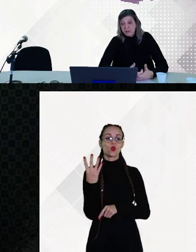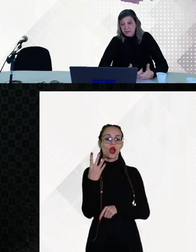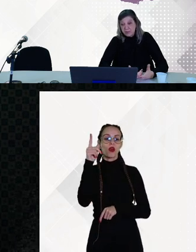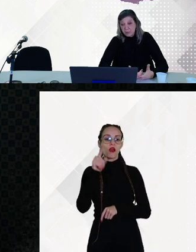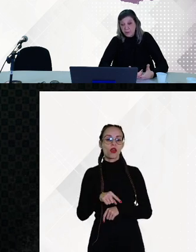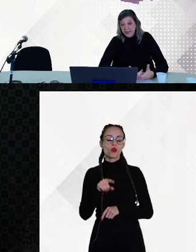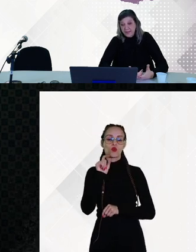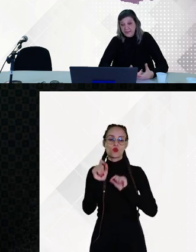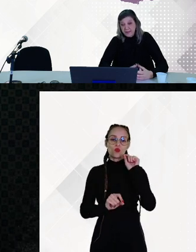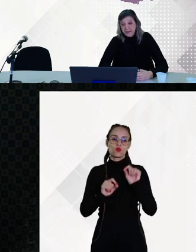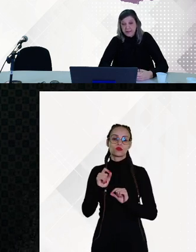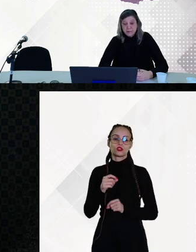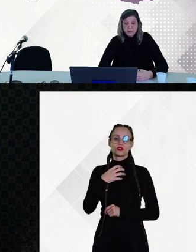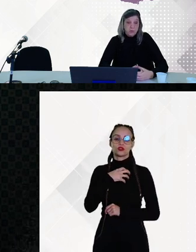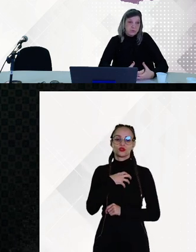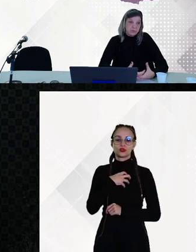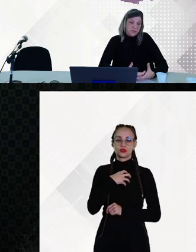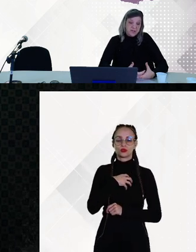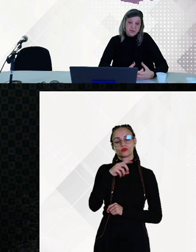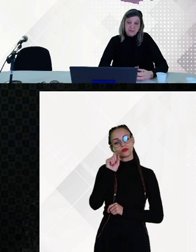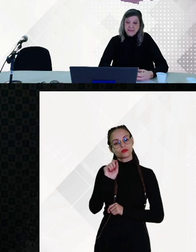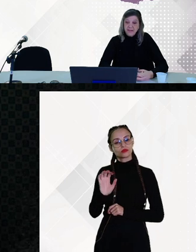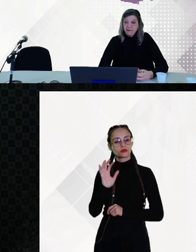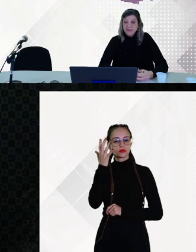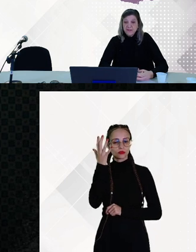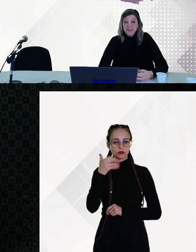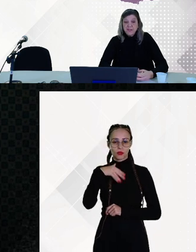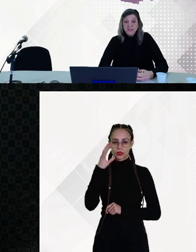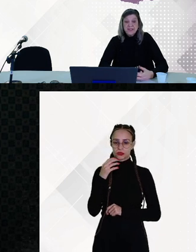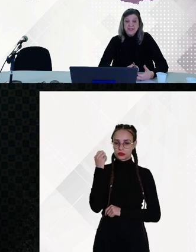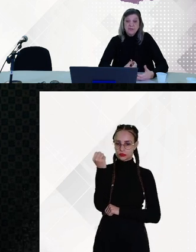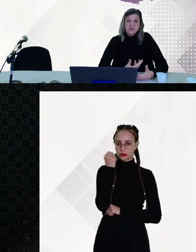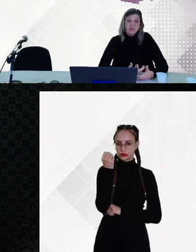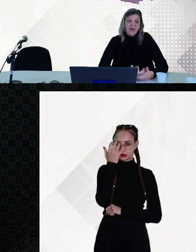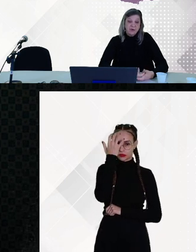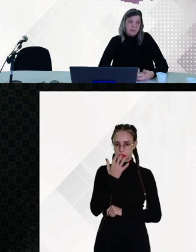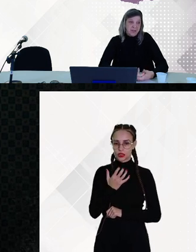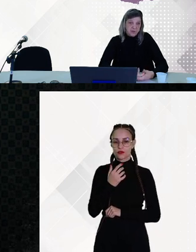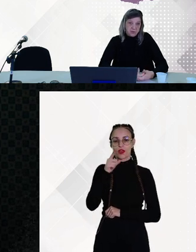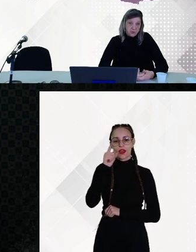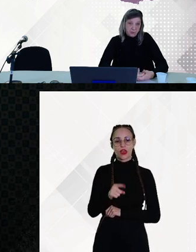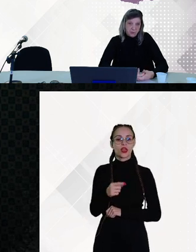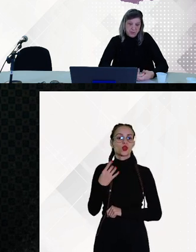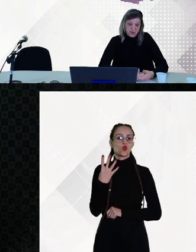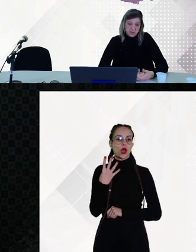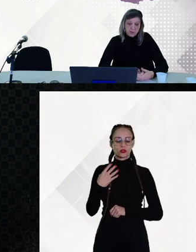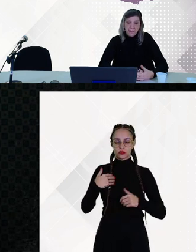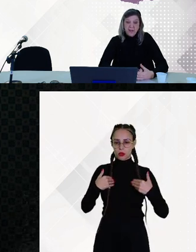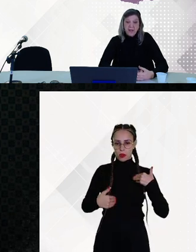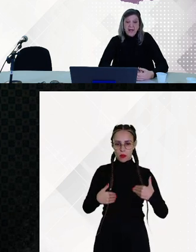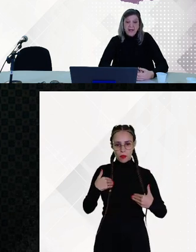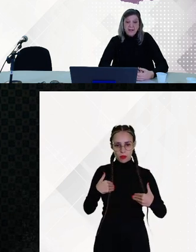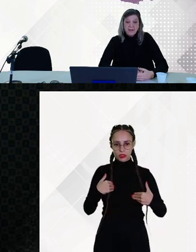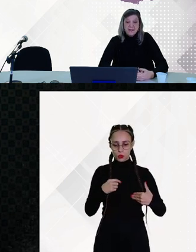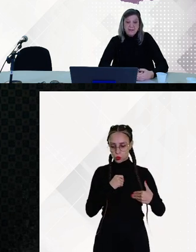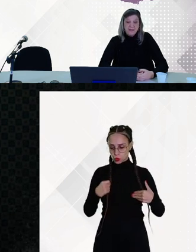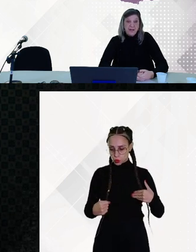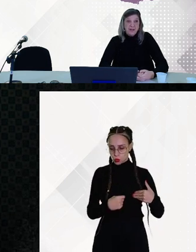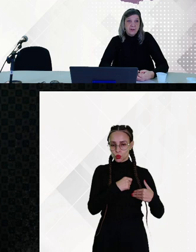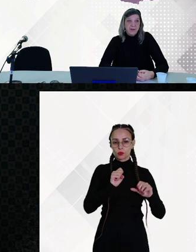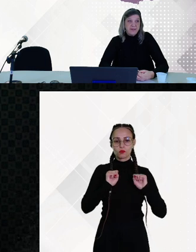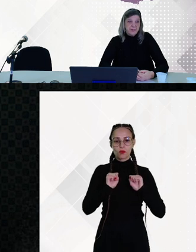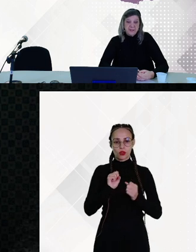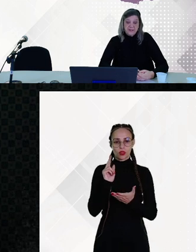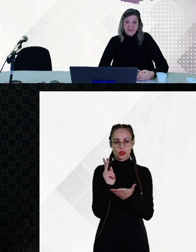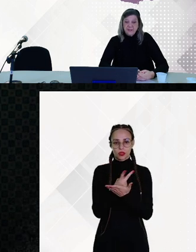forma, ocorrência com lesões mais graves e que seriam os quatro membros comprometidos. A questão da